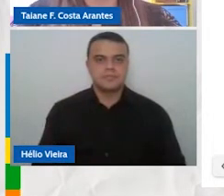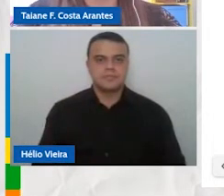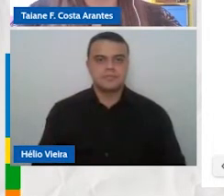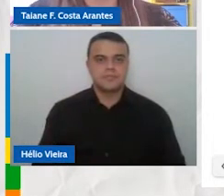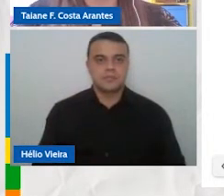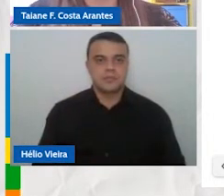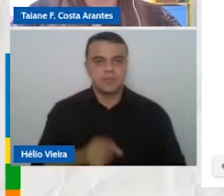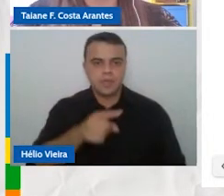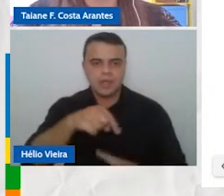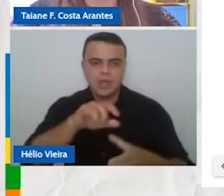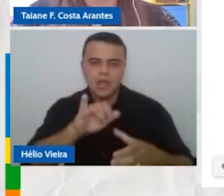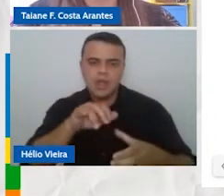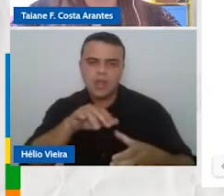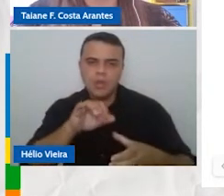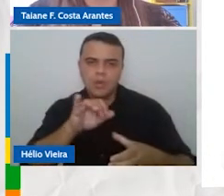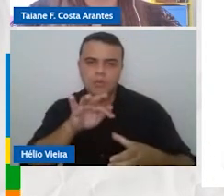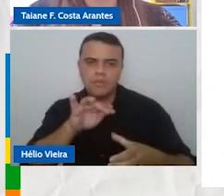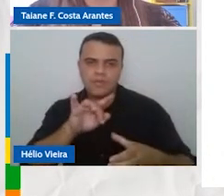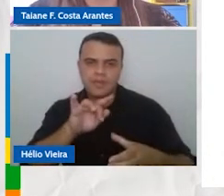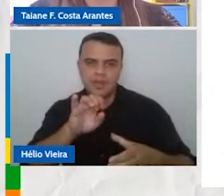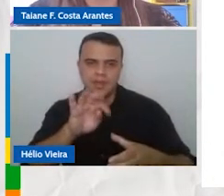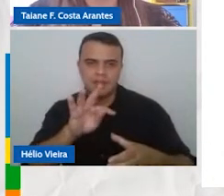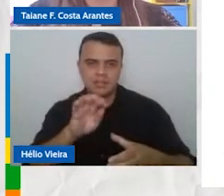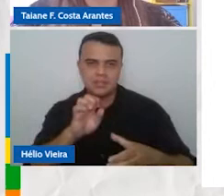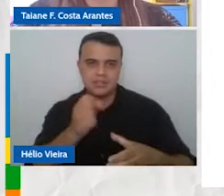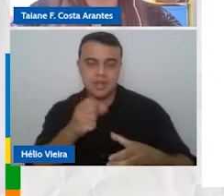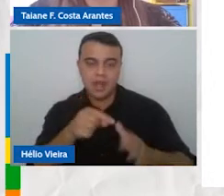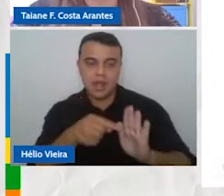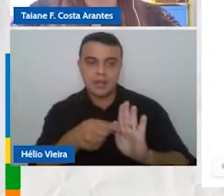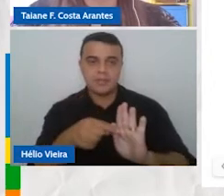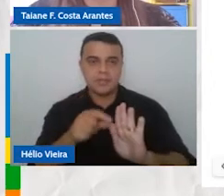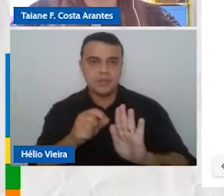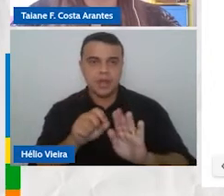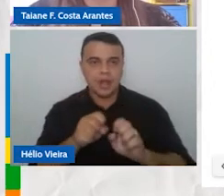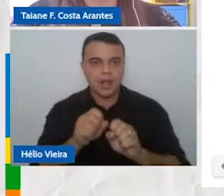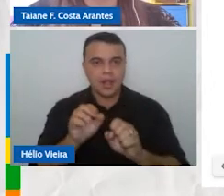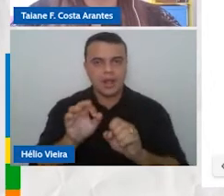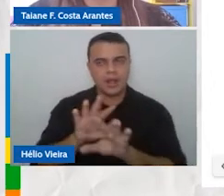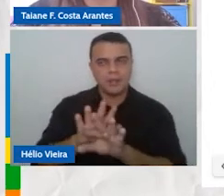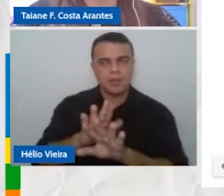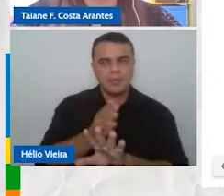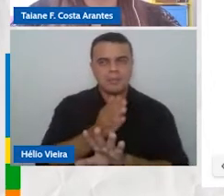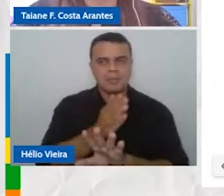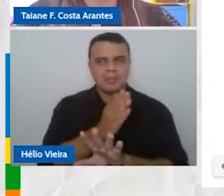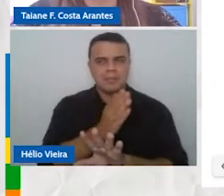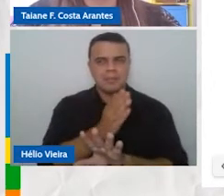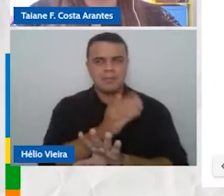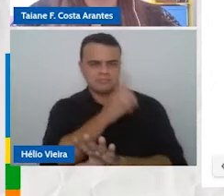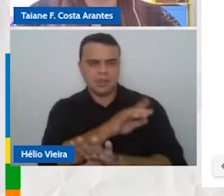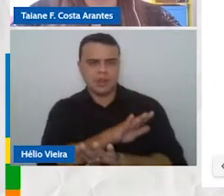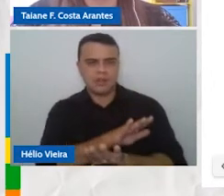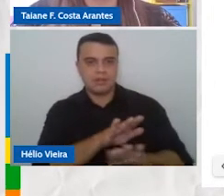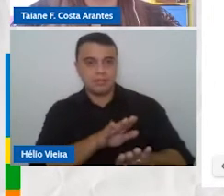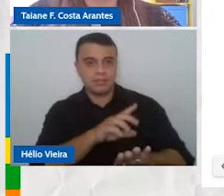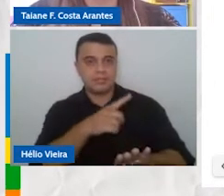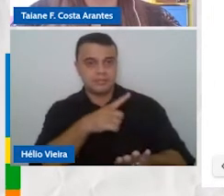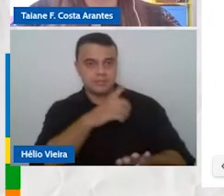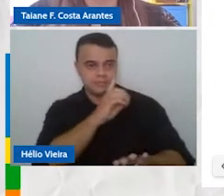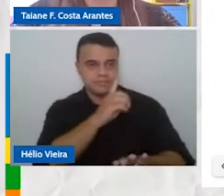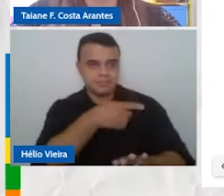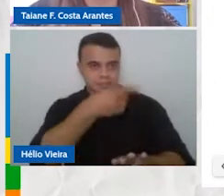Os Inconfidentes representam aqui o rompimento com o passado monarquista colonial.